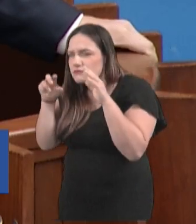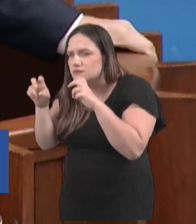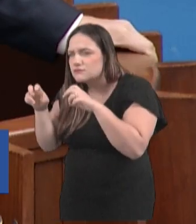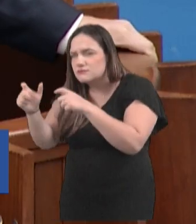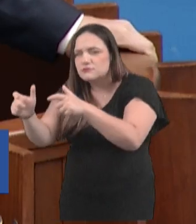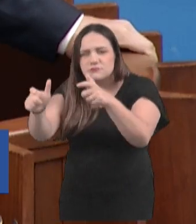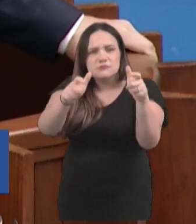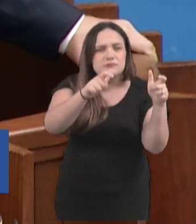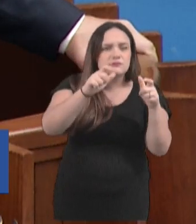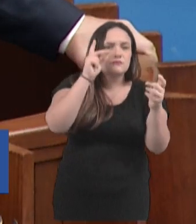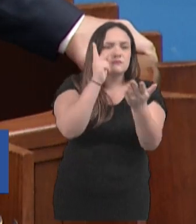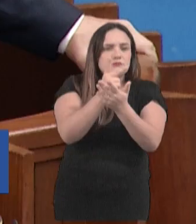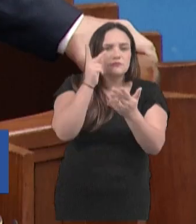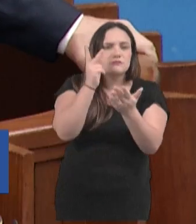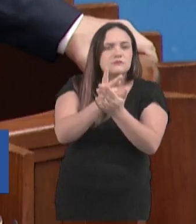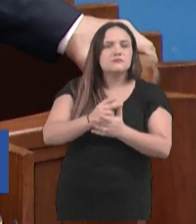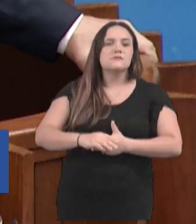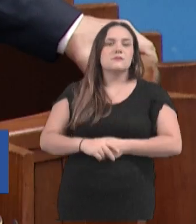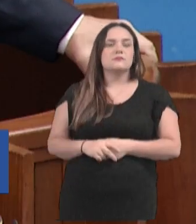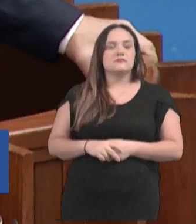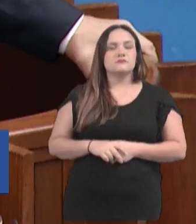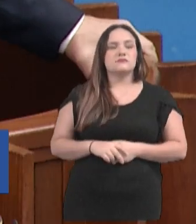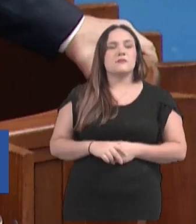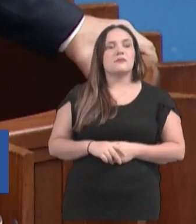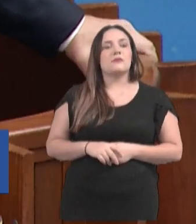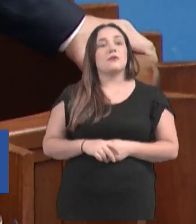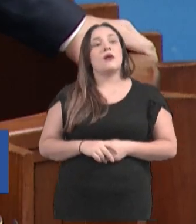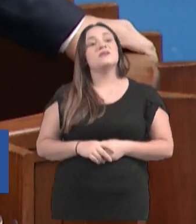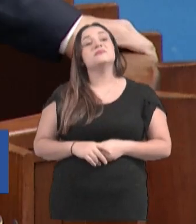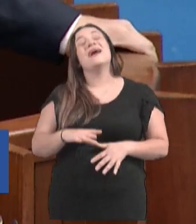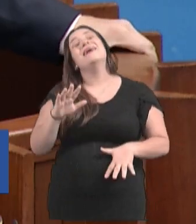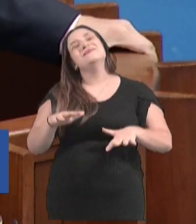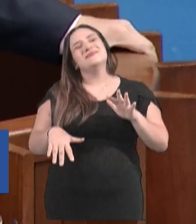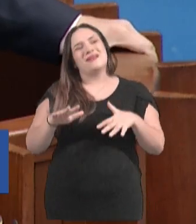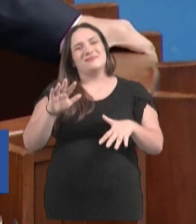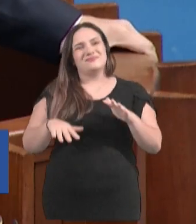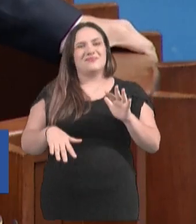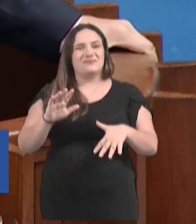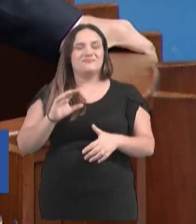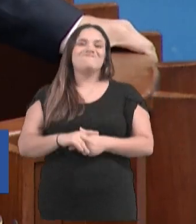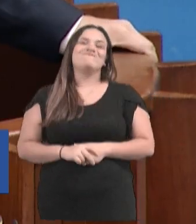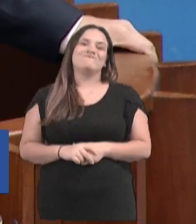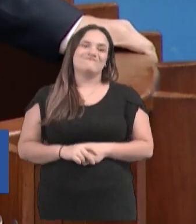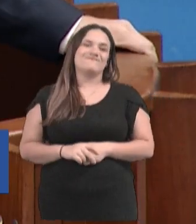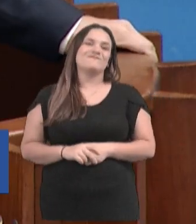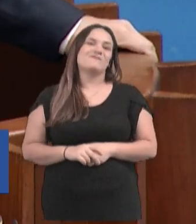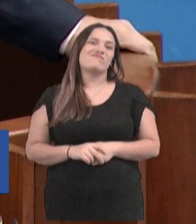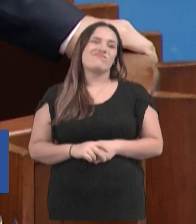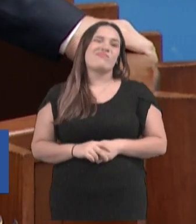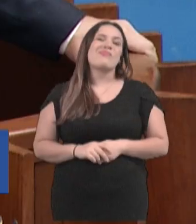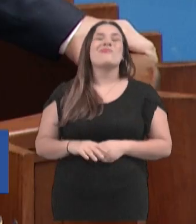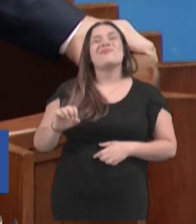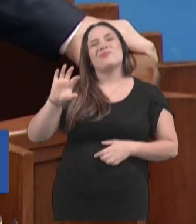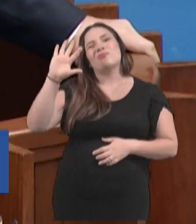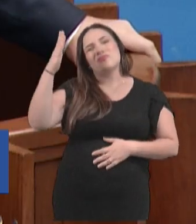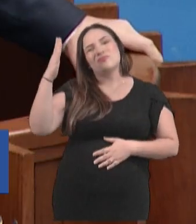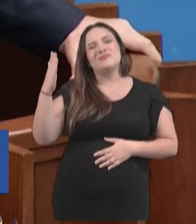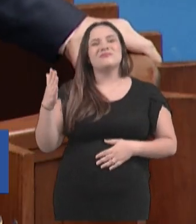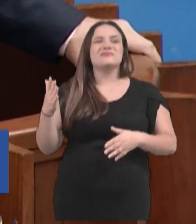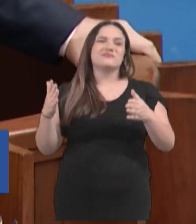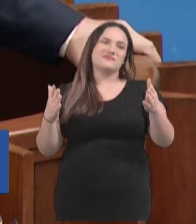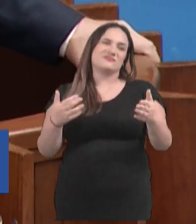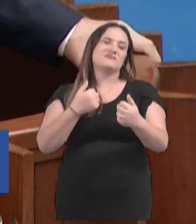com frequência e, vez ou outra, aparecem esses casos